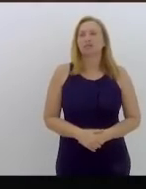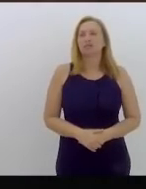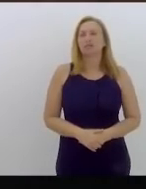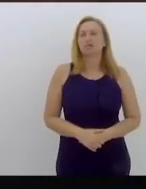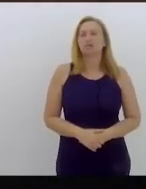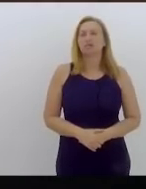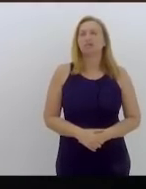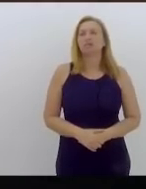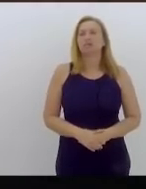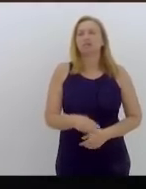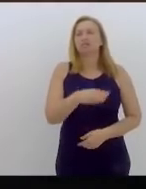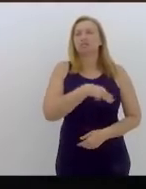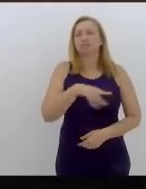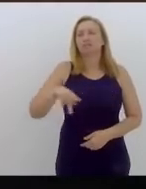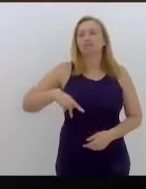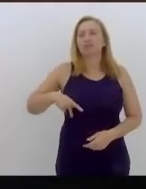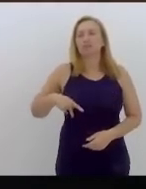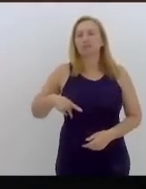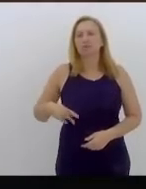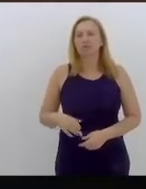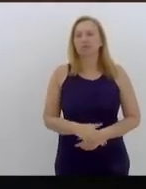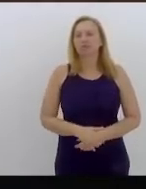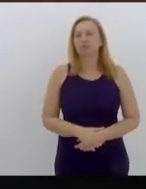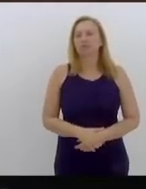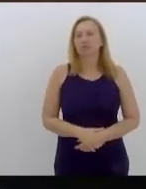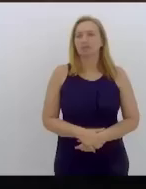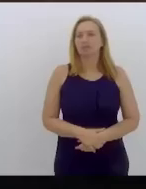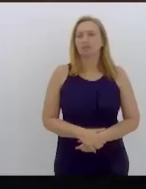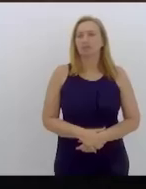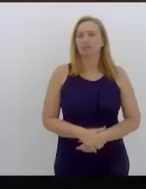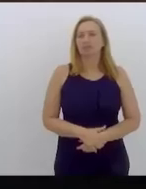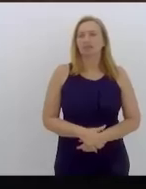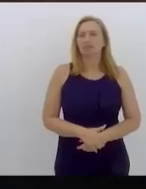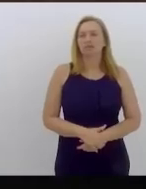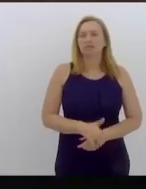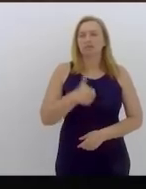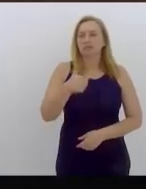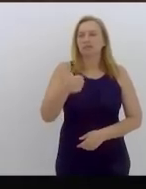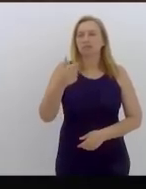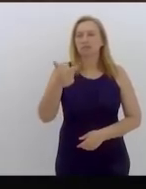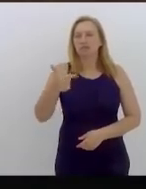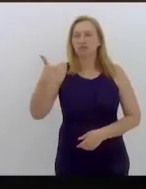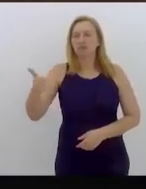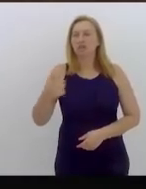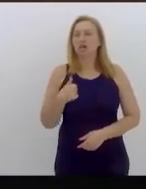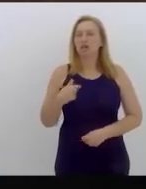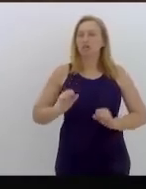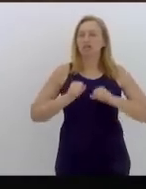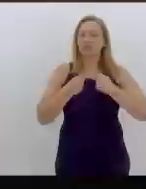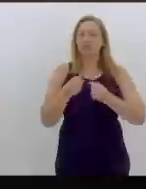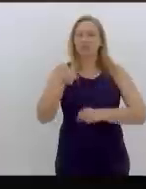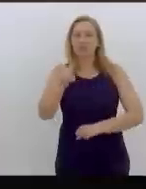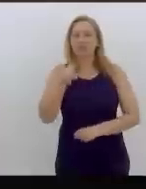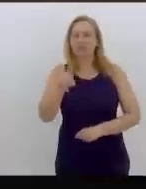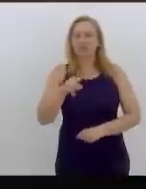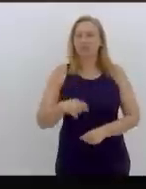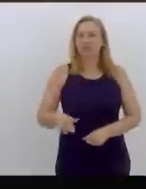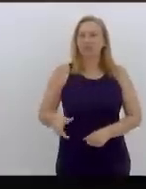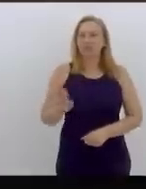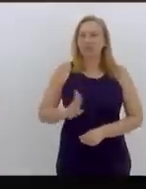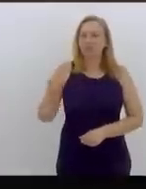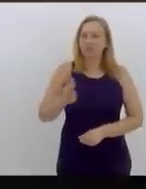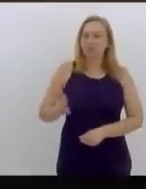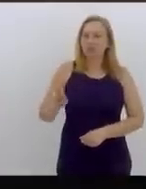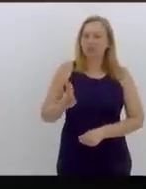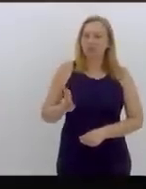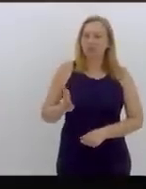Ministério Público tentou botar o 121 em mim hoje eu tentei me defender fiquei usando seis